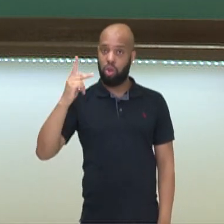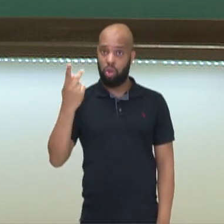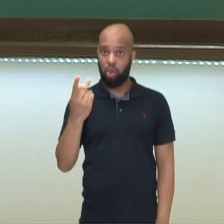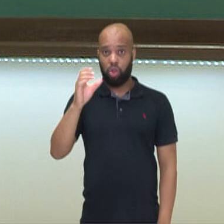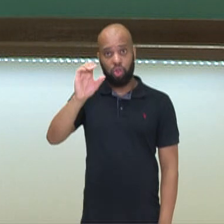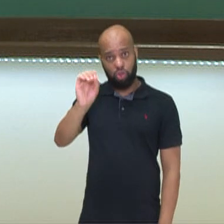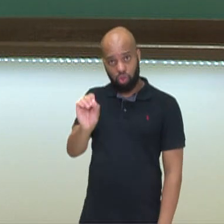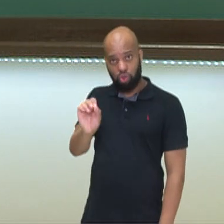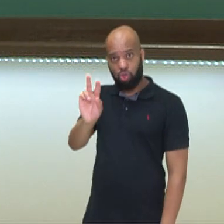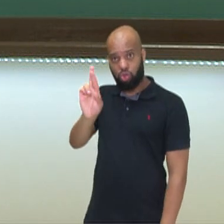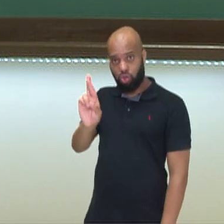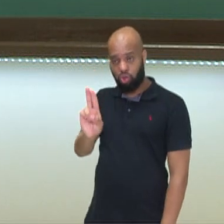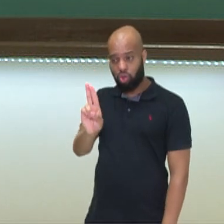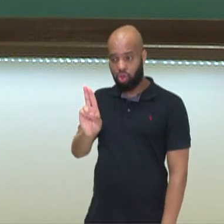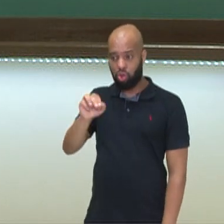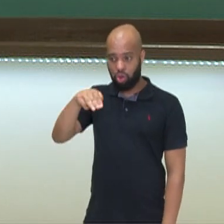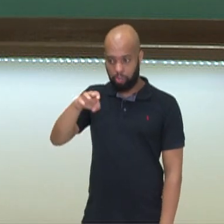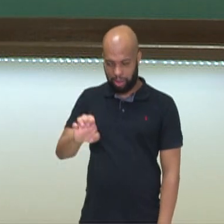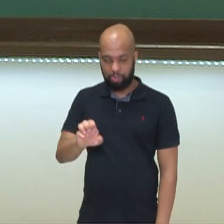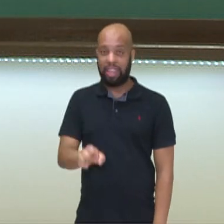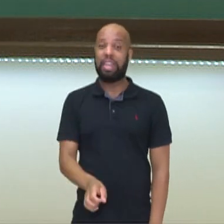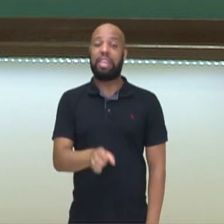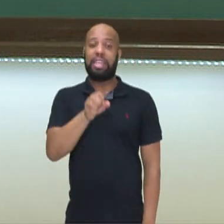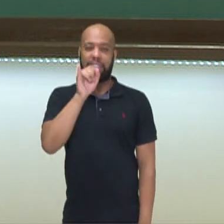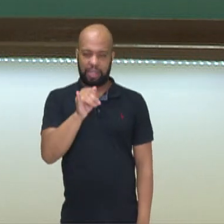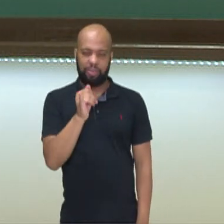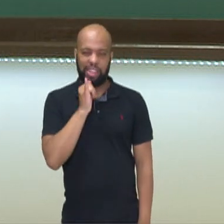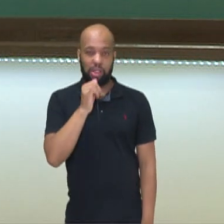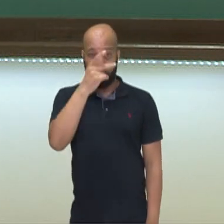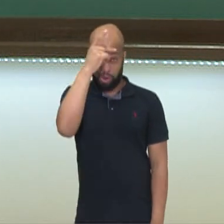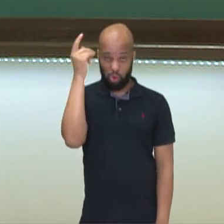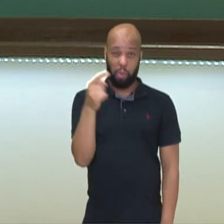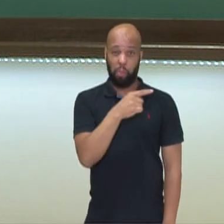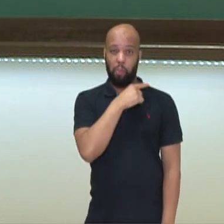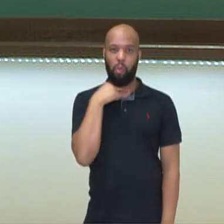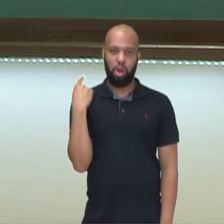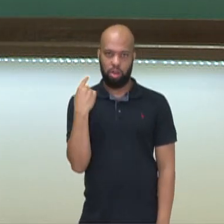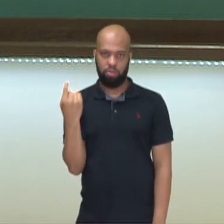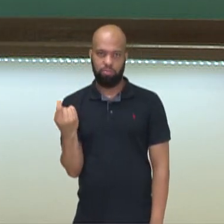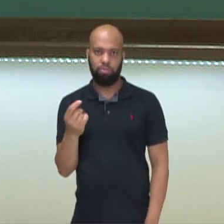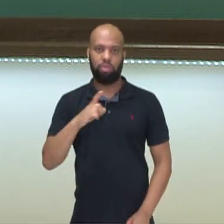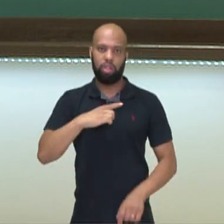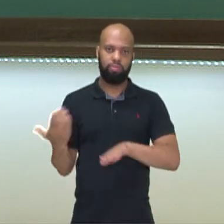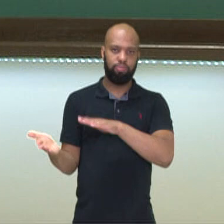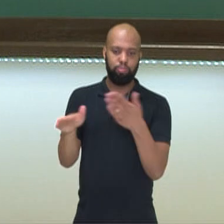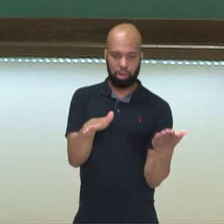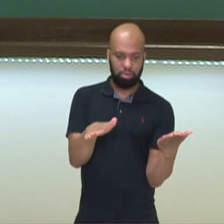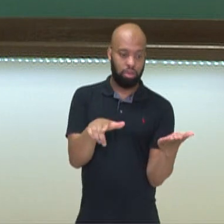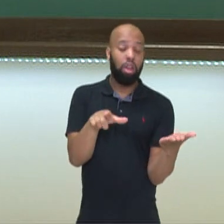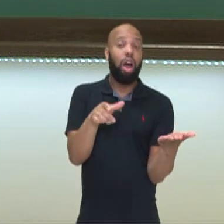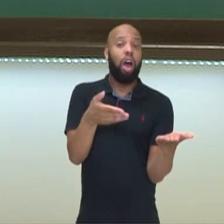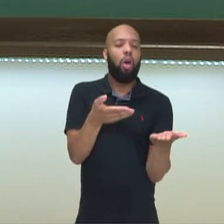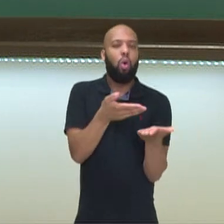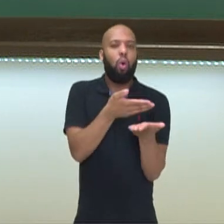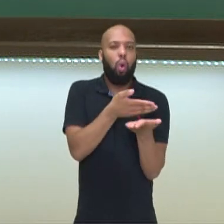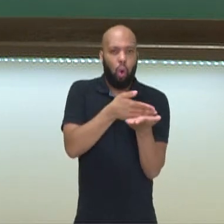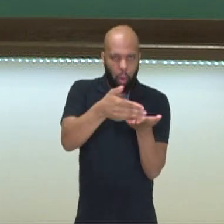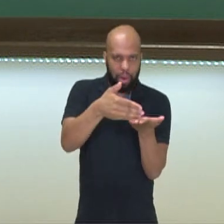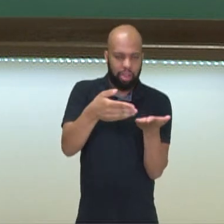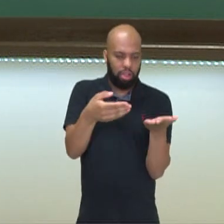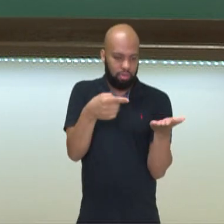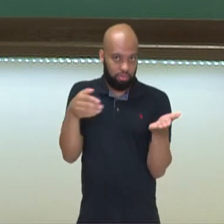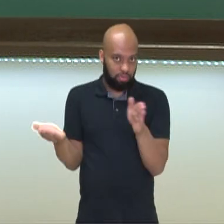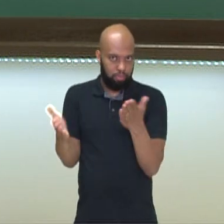corpo entra em estado de putrificação, ele solta um líquido. Esse